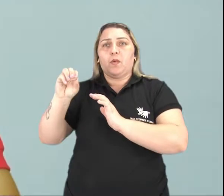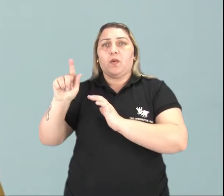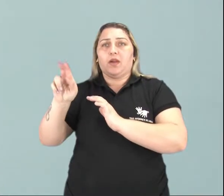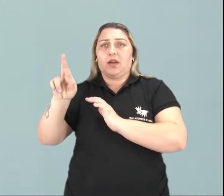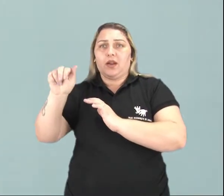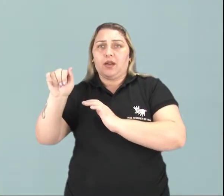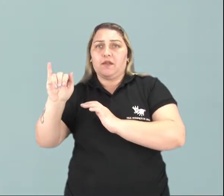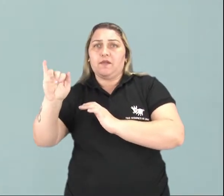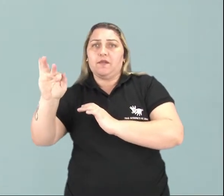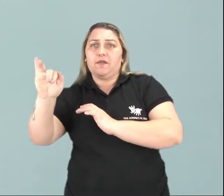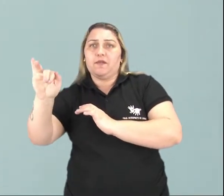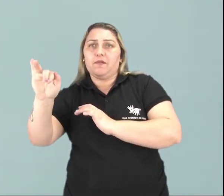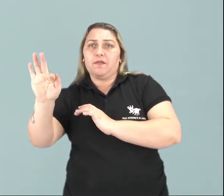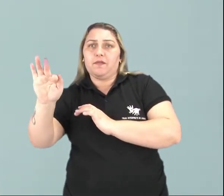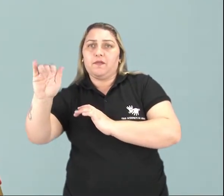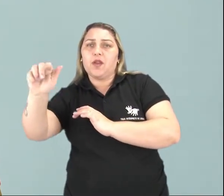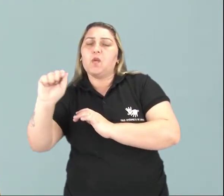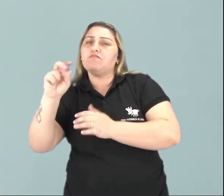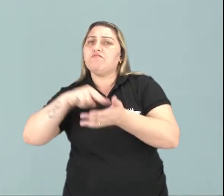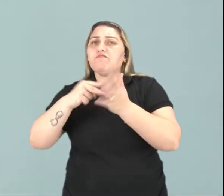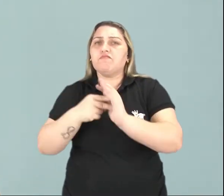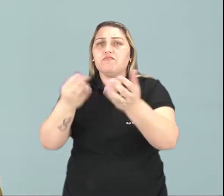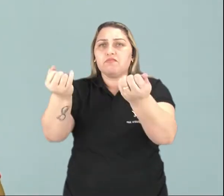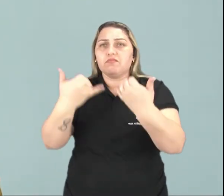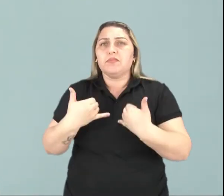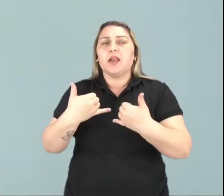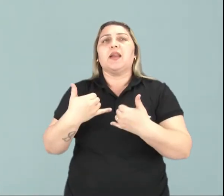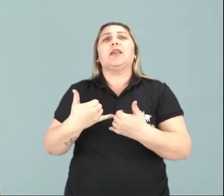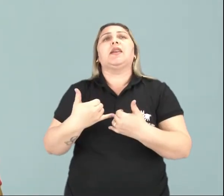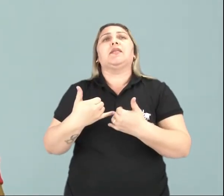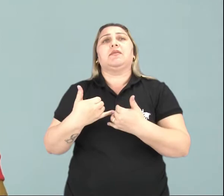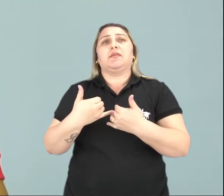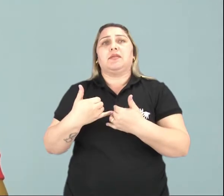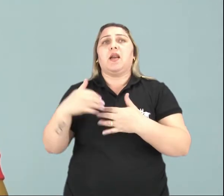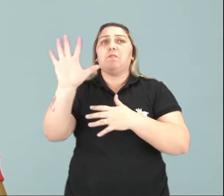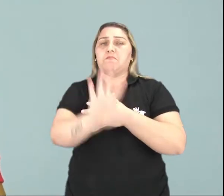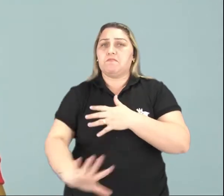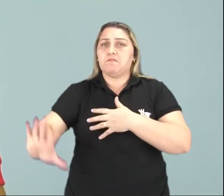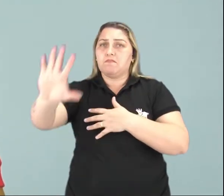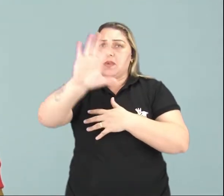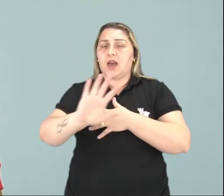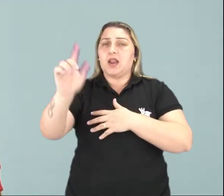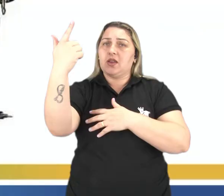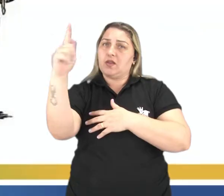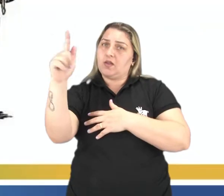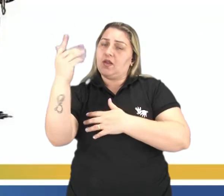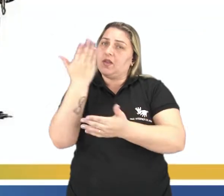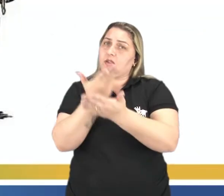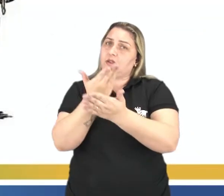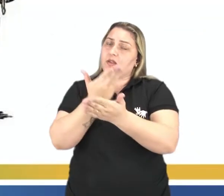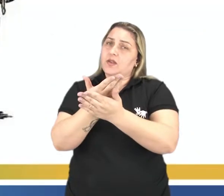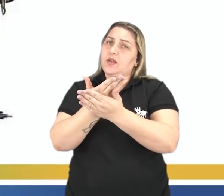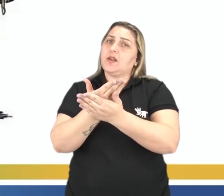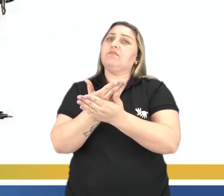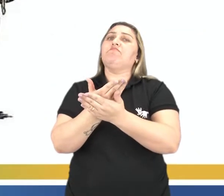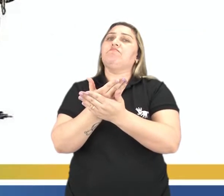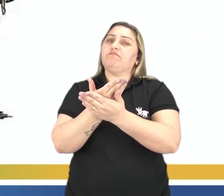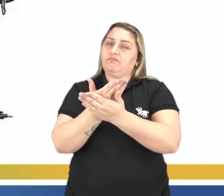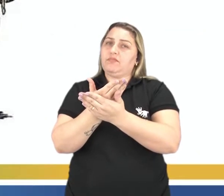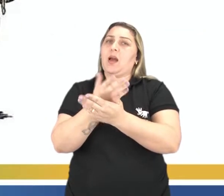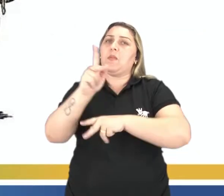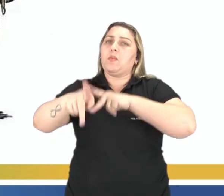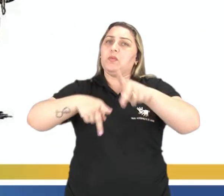O que essa palavra significa, o que ela diz. A demografia é uma área da ciência geográfica que estuda a